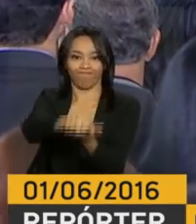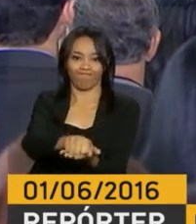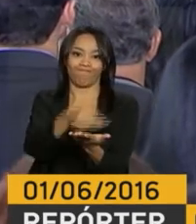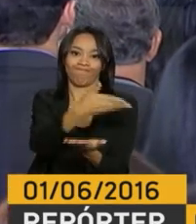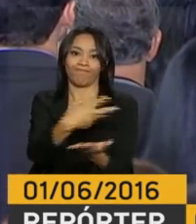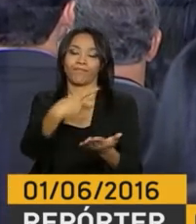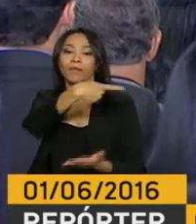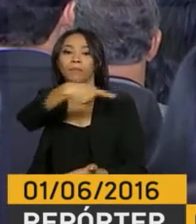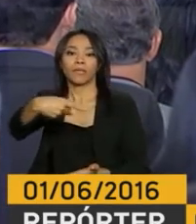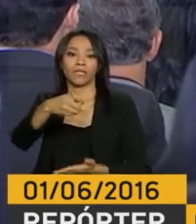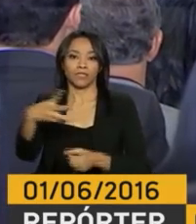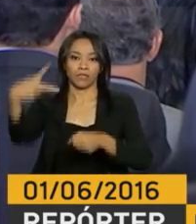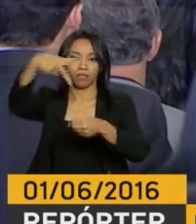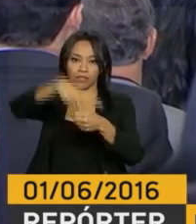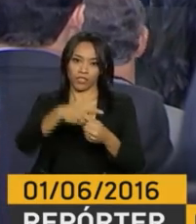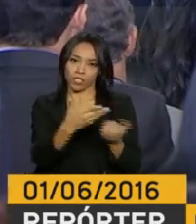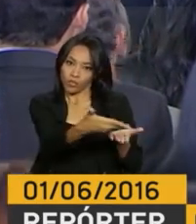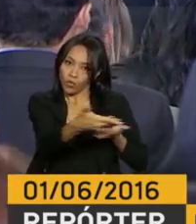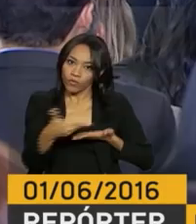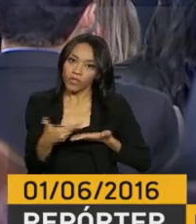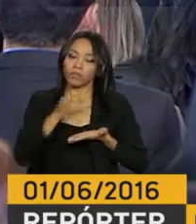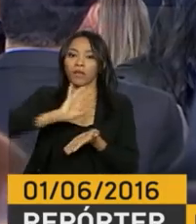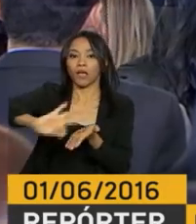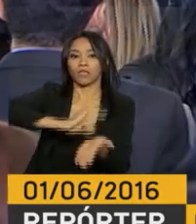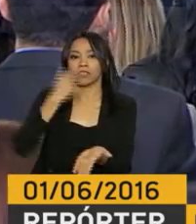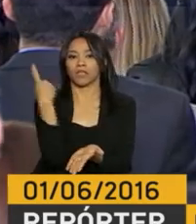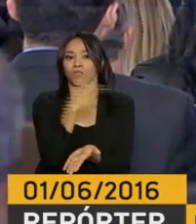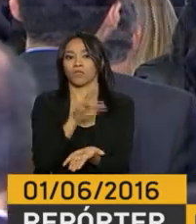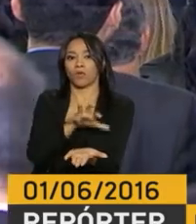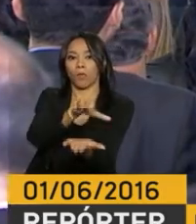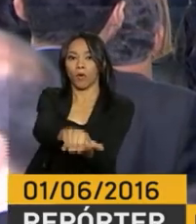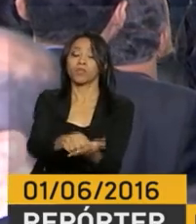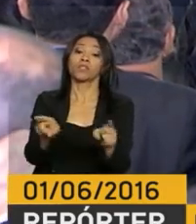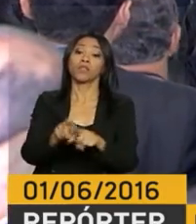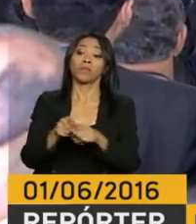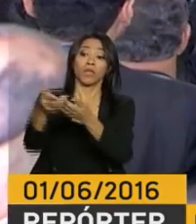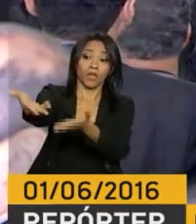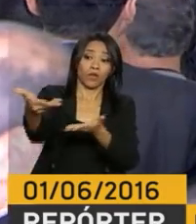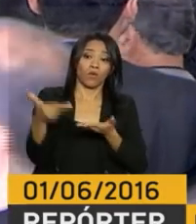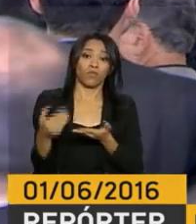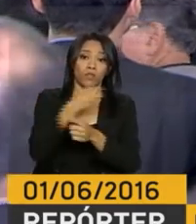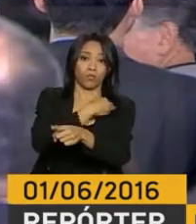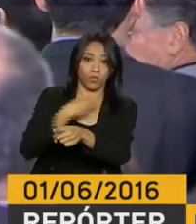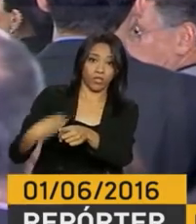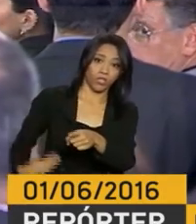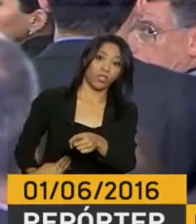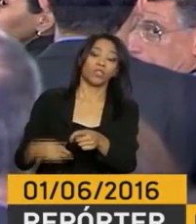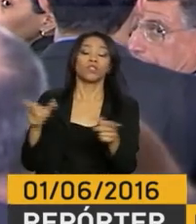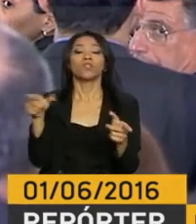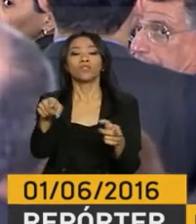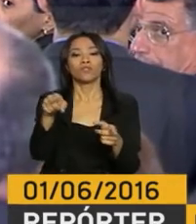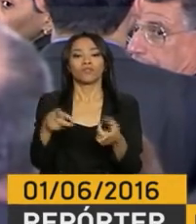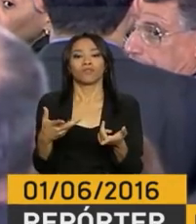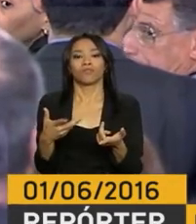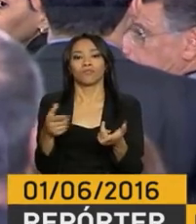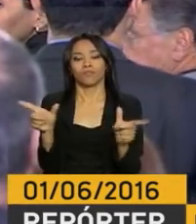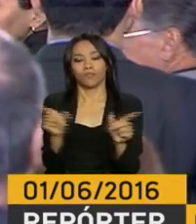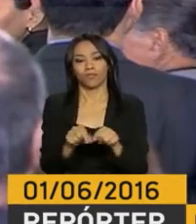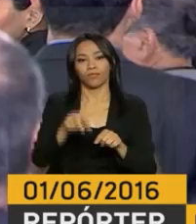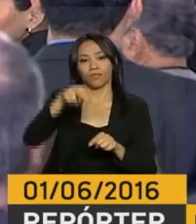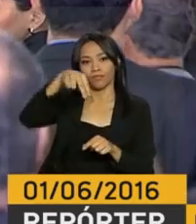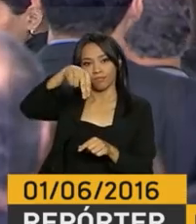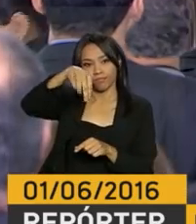sened assinar seu termo de posse e convidamos também o ministro de Minas e energia a acompanhar o ato